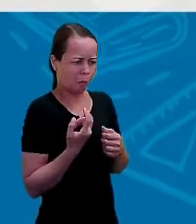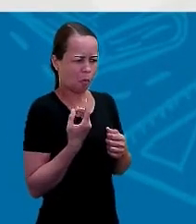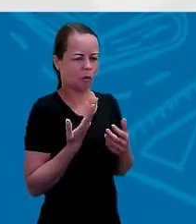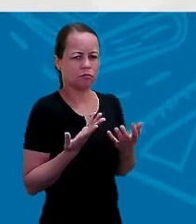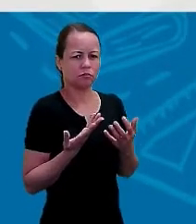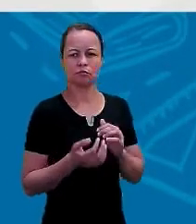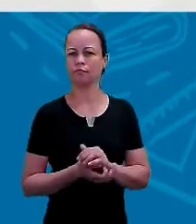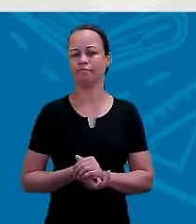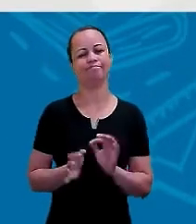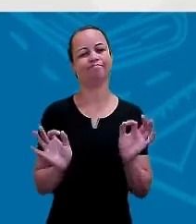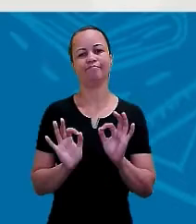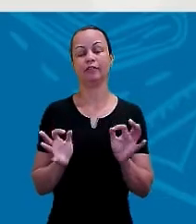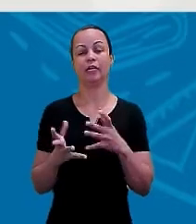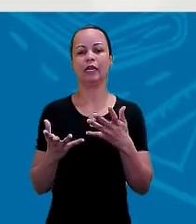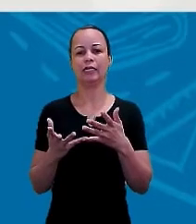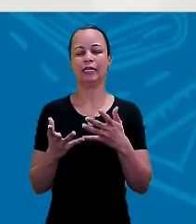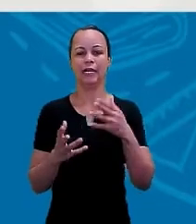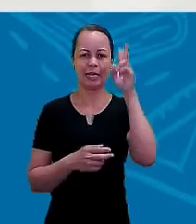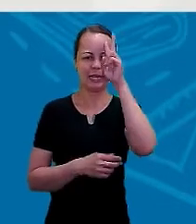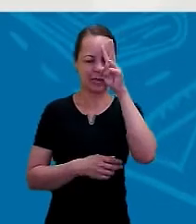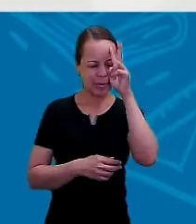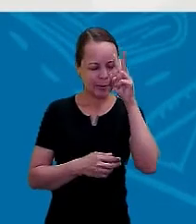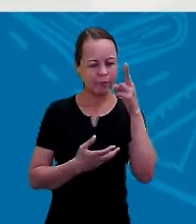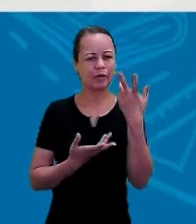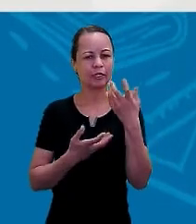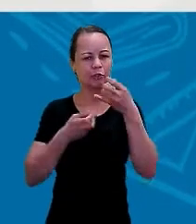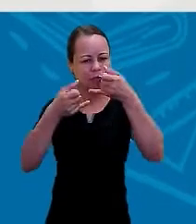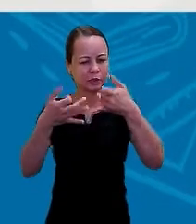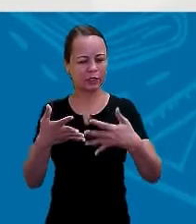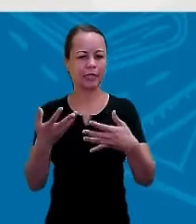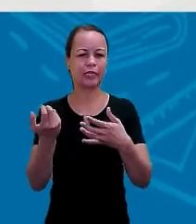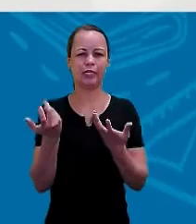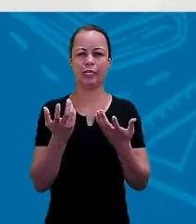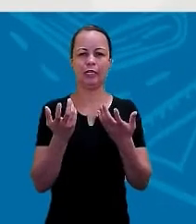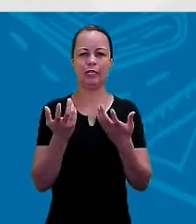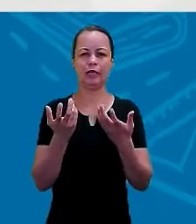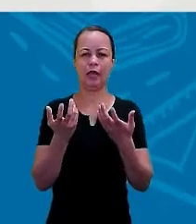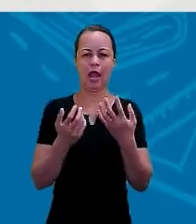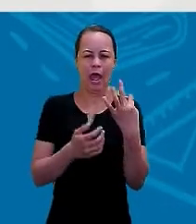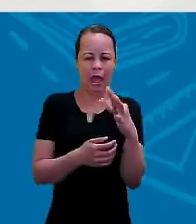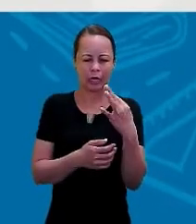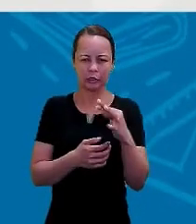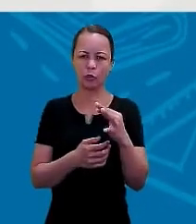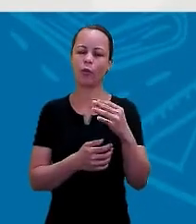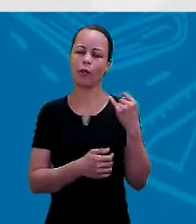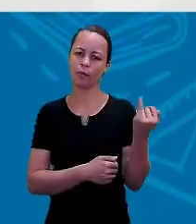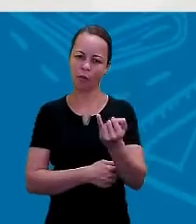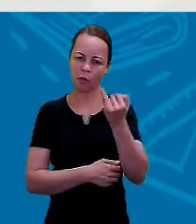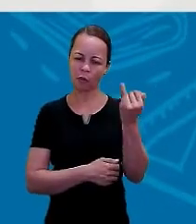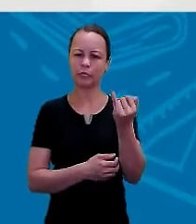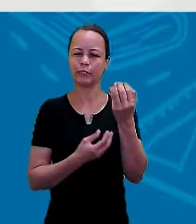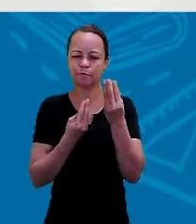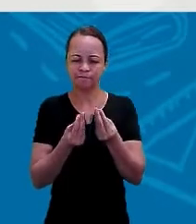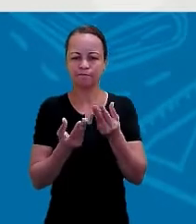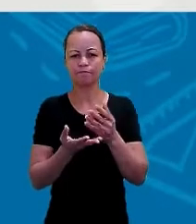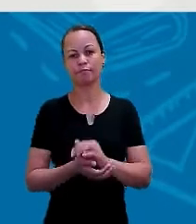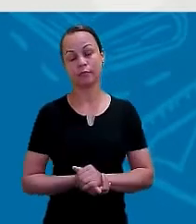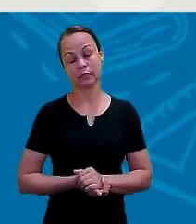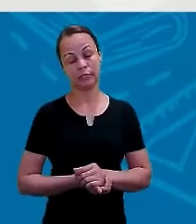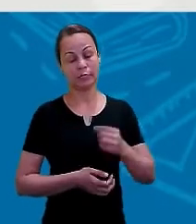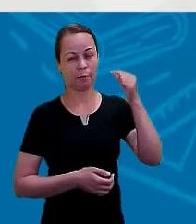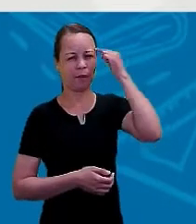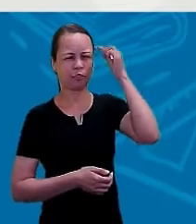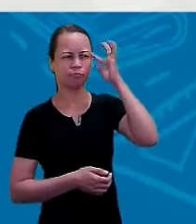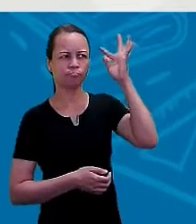que a dor é importante para garantir a nossa sobrevivência? Imagina uma pessoa com a síndrome da insensibilidade congênita à dor,